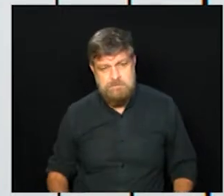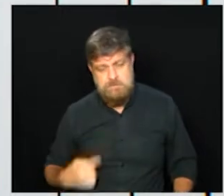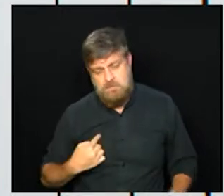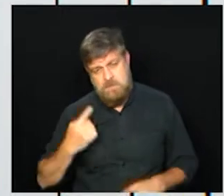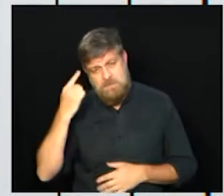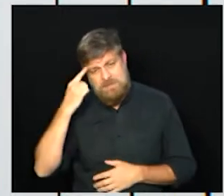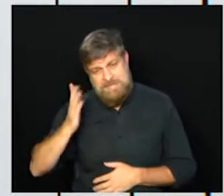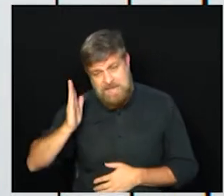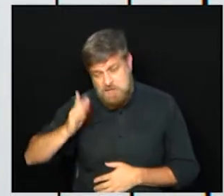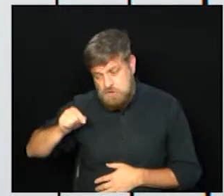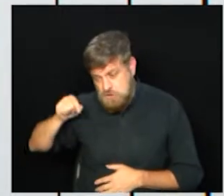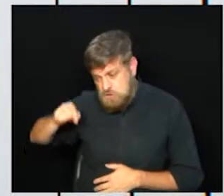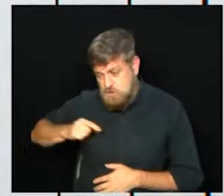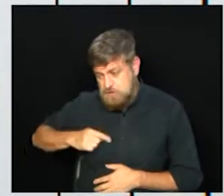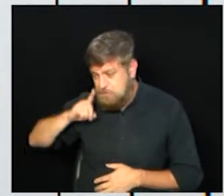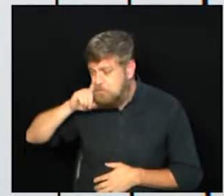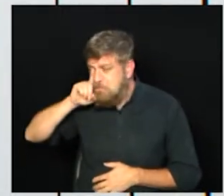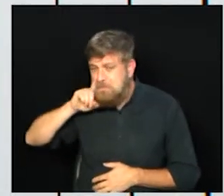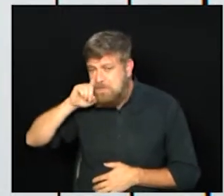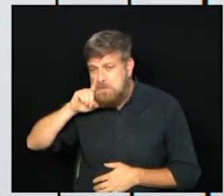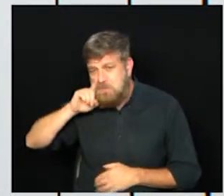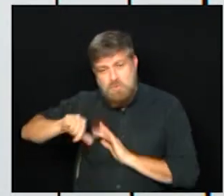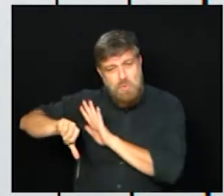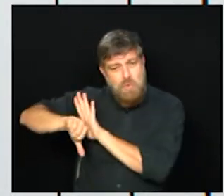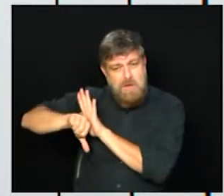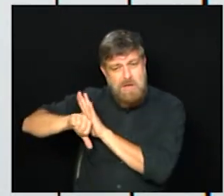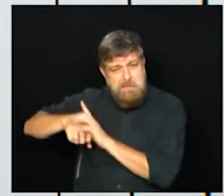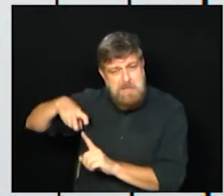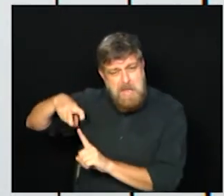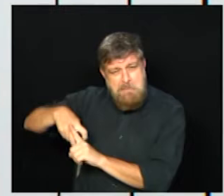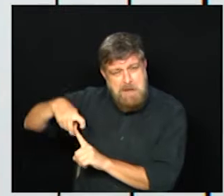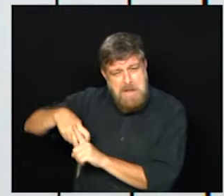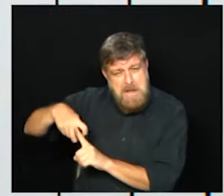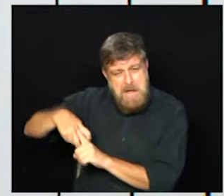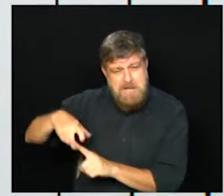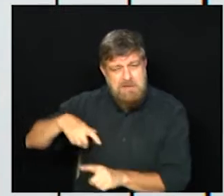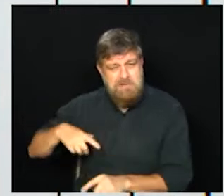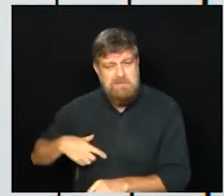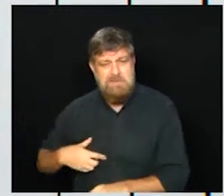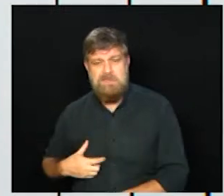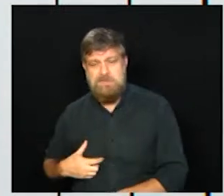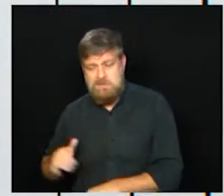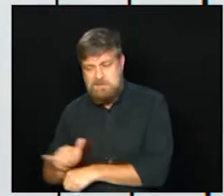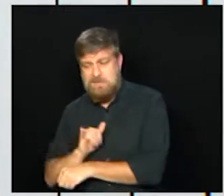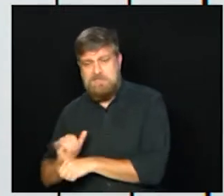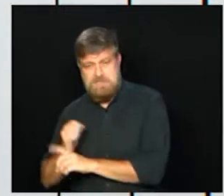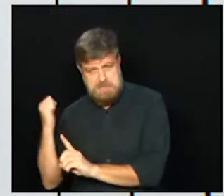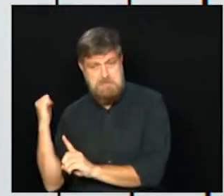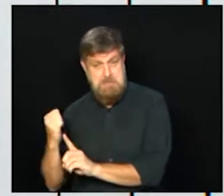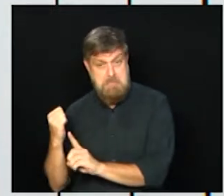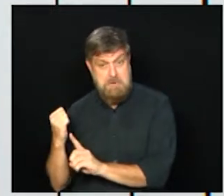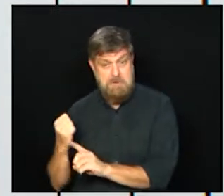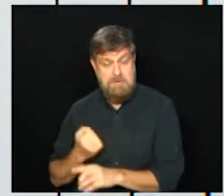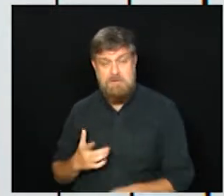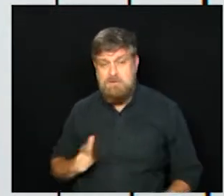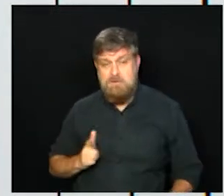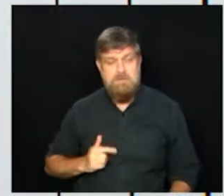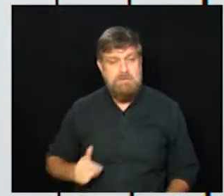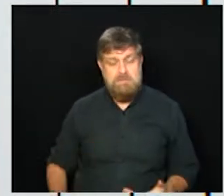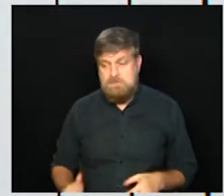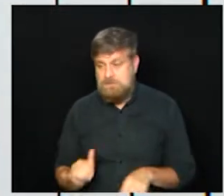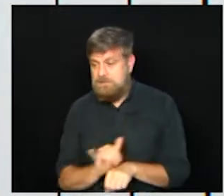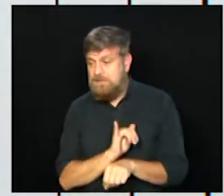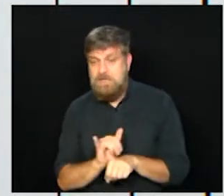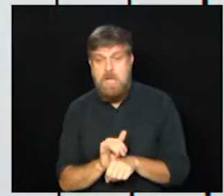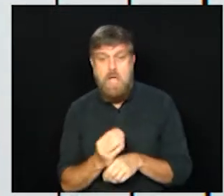já mais enfático do agressor, né, de perseguição, com tentativa de homicídio. A gente precisa de uma alternativa